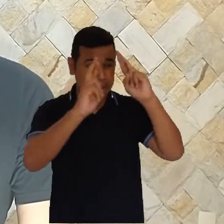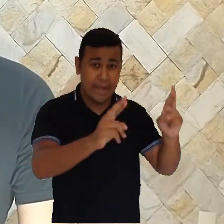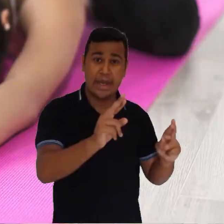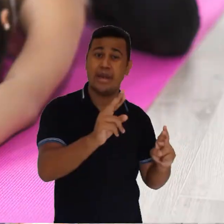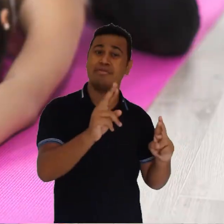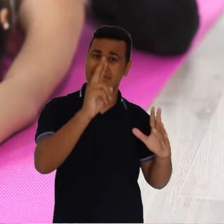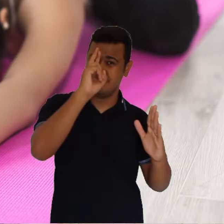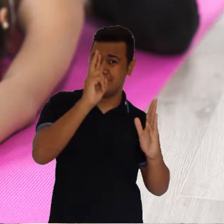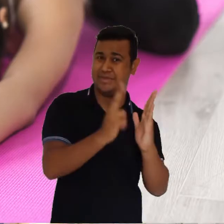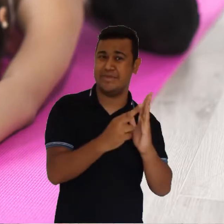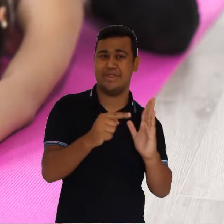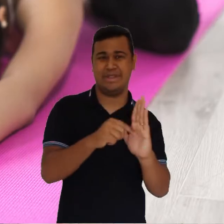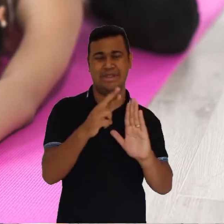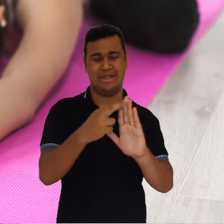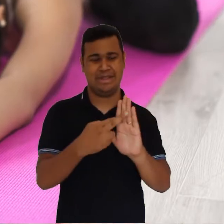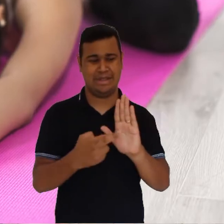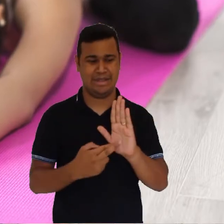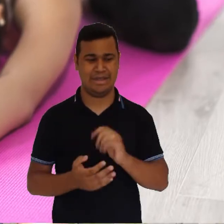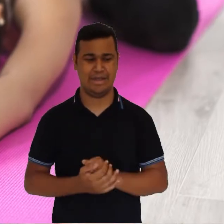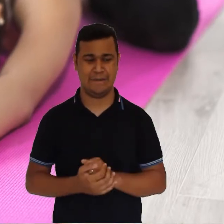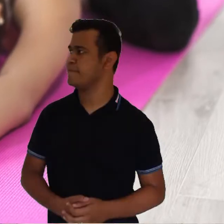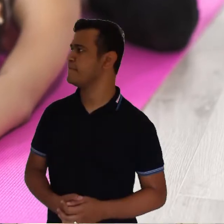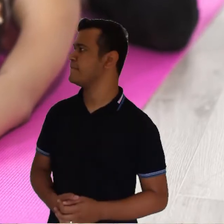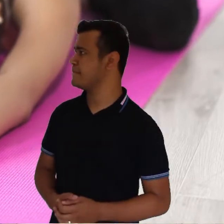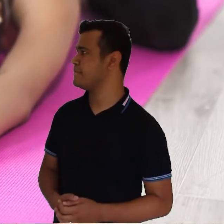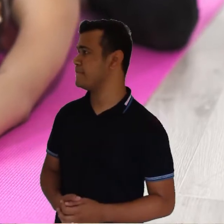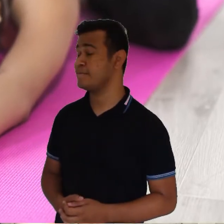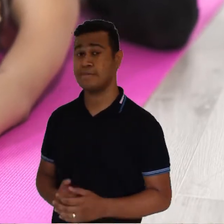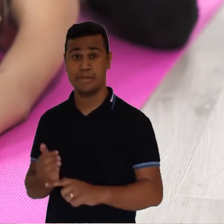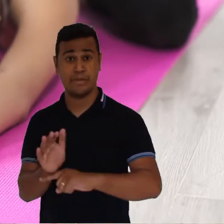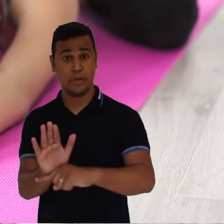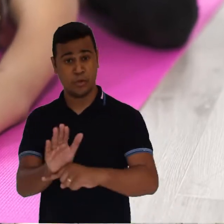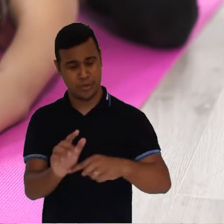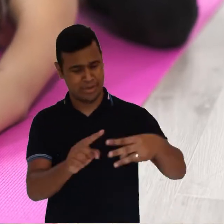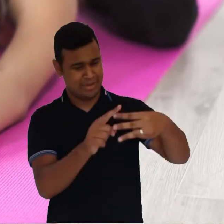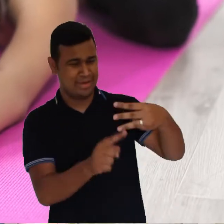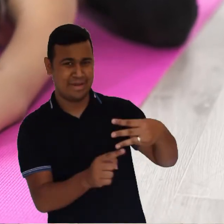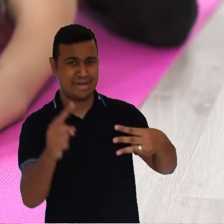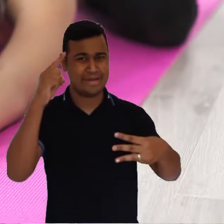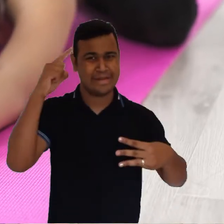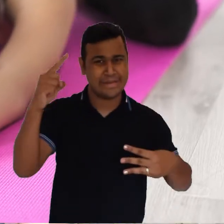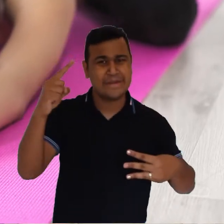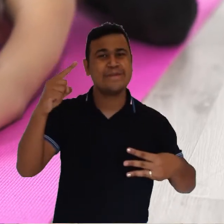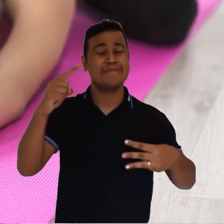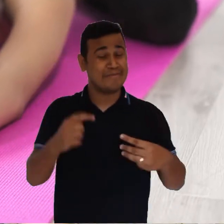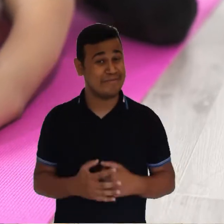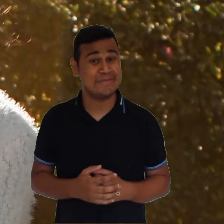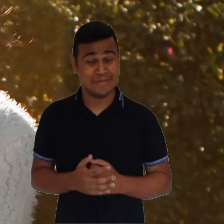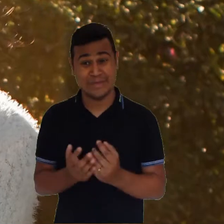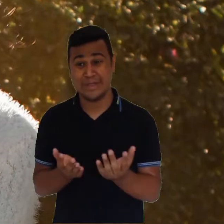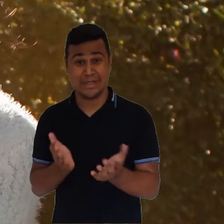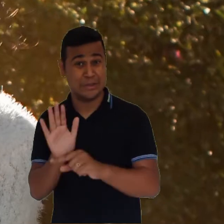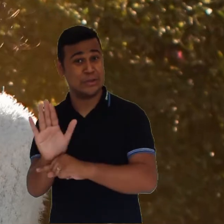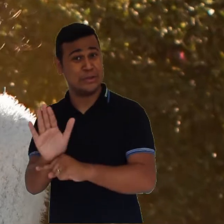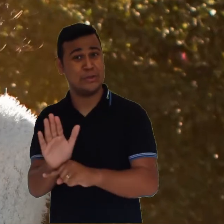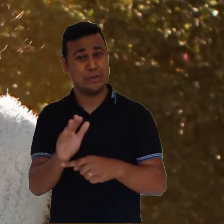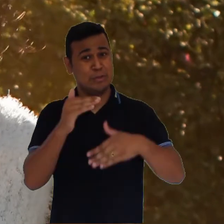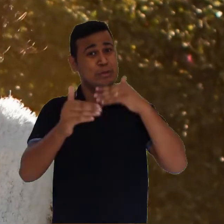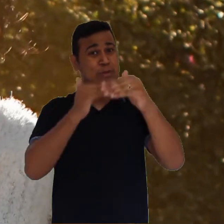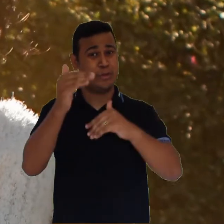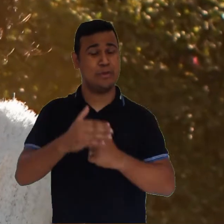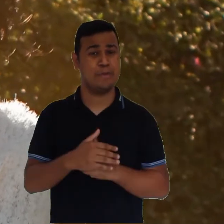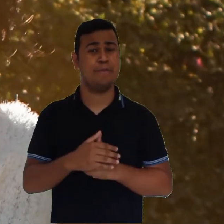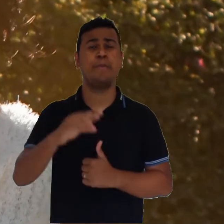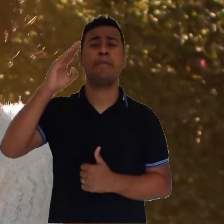O yoga e a meditação mindfulness também promovem o desenvolvimento das funções executivas, pois nestes, além de haver os estímulos de